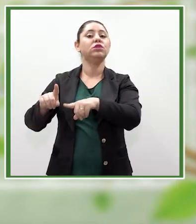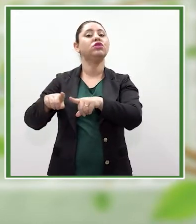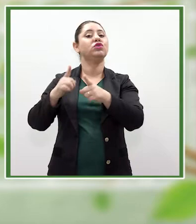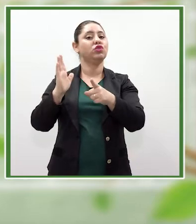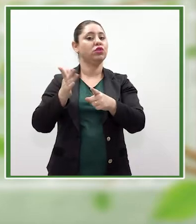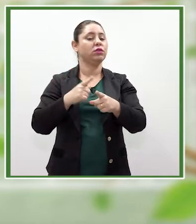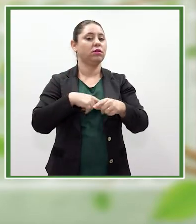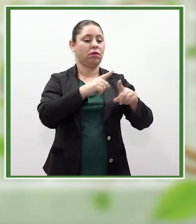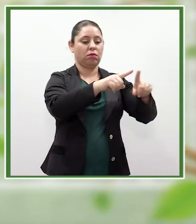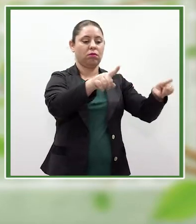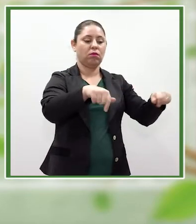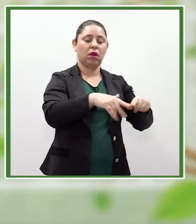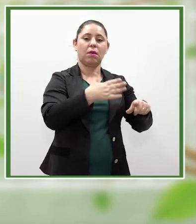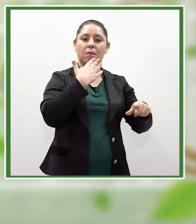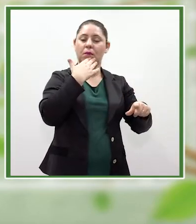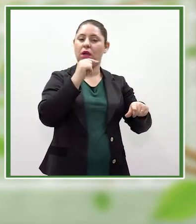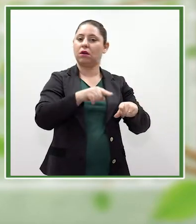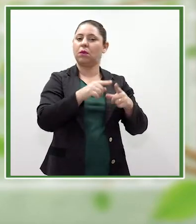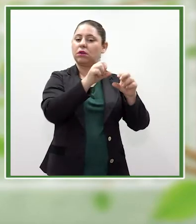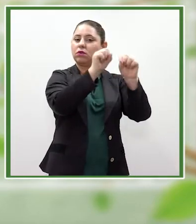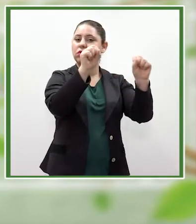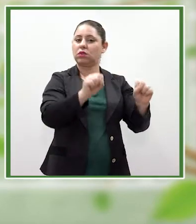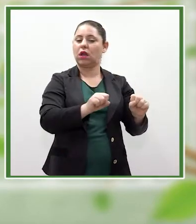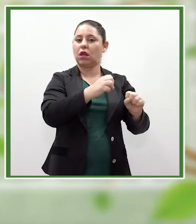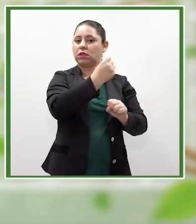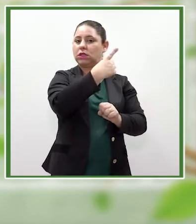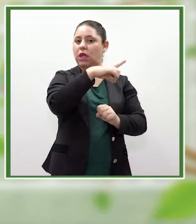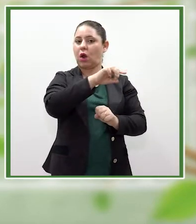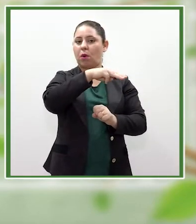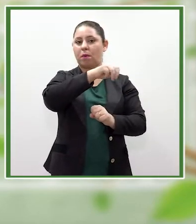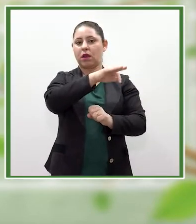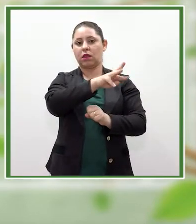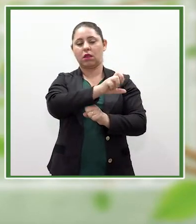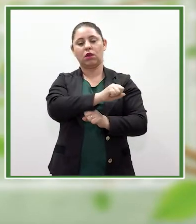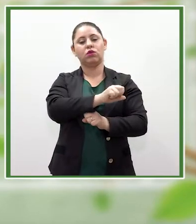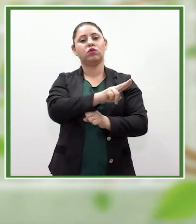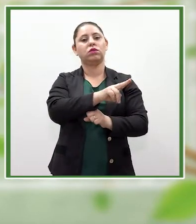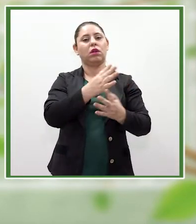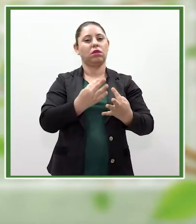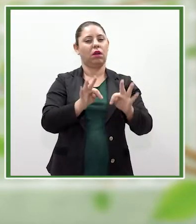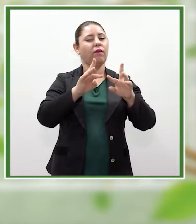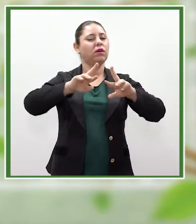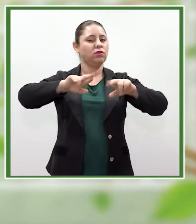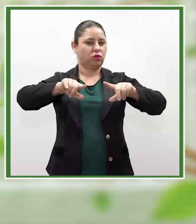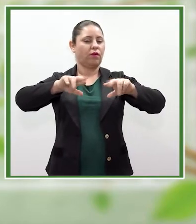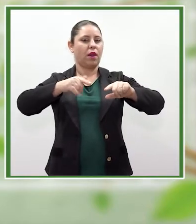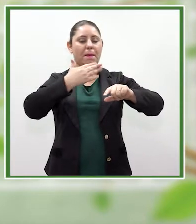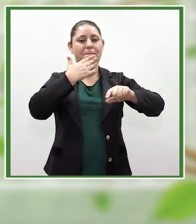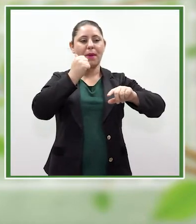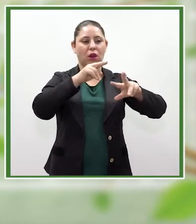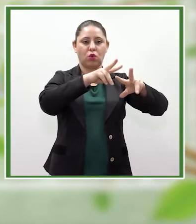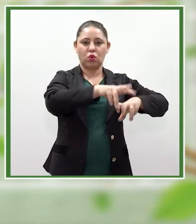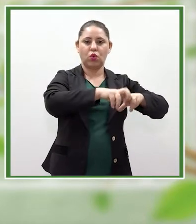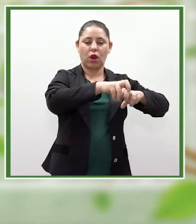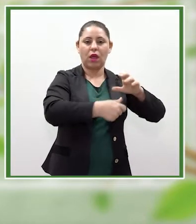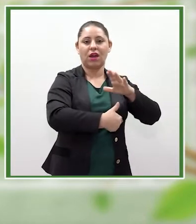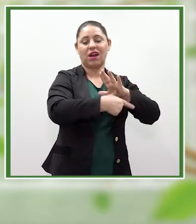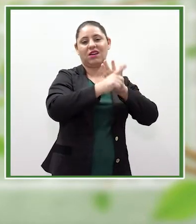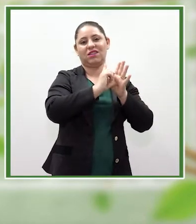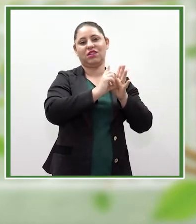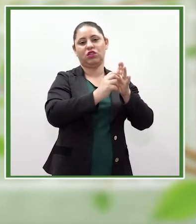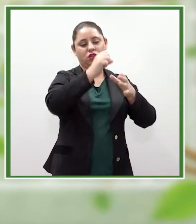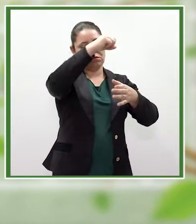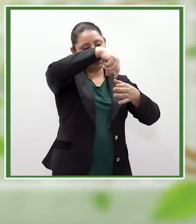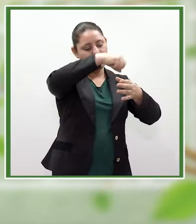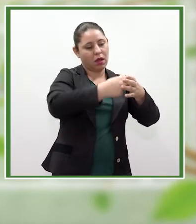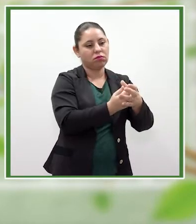o benefício, aqui no caso específico, o benefício na produção de soja, aqui de 5 anos seguidos,